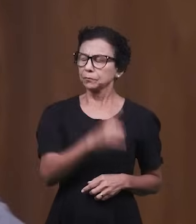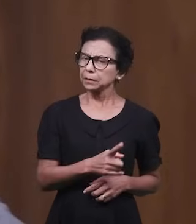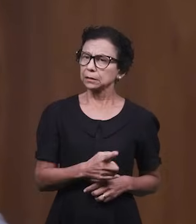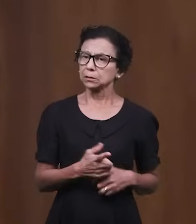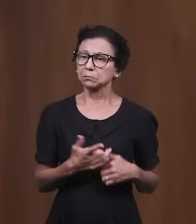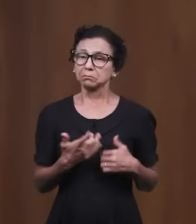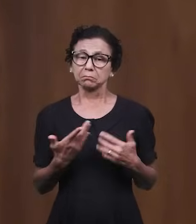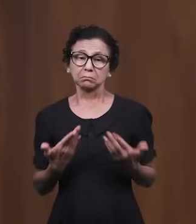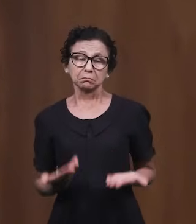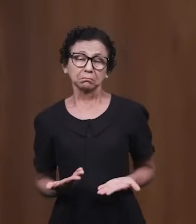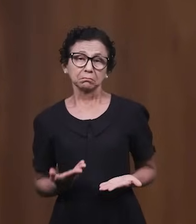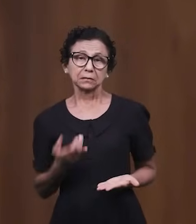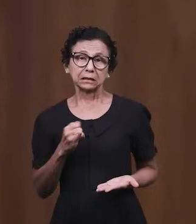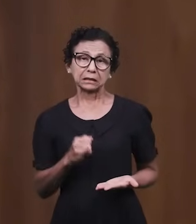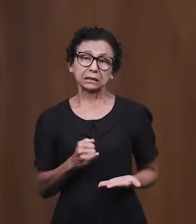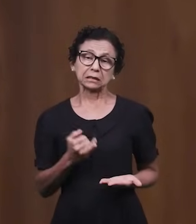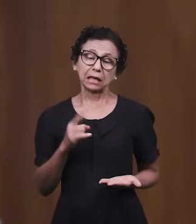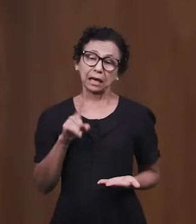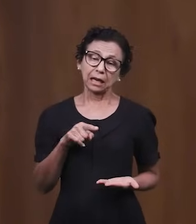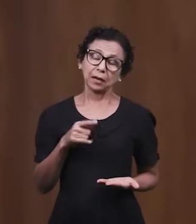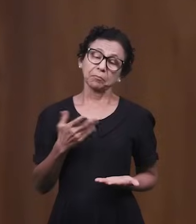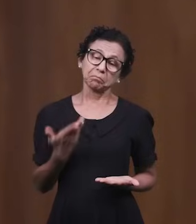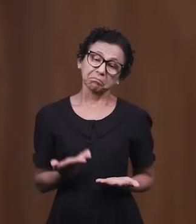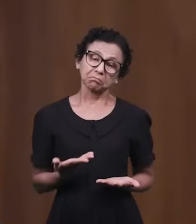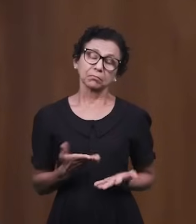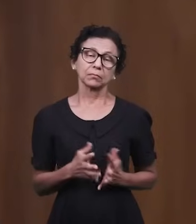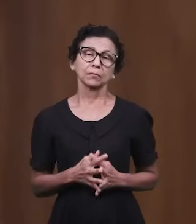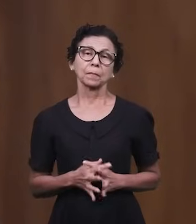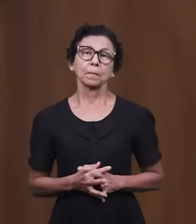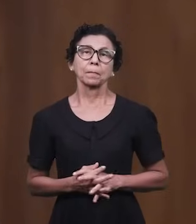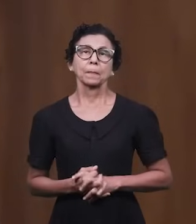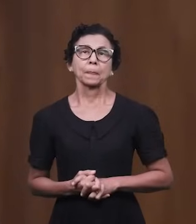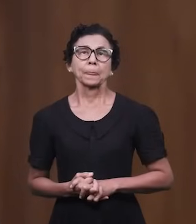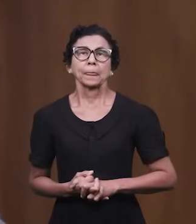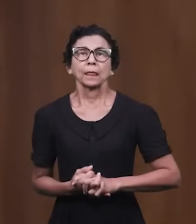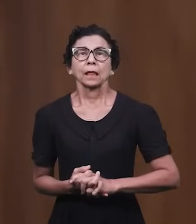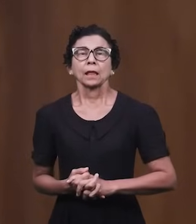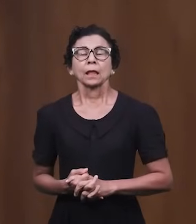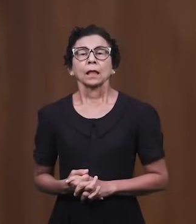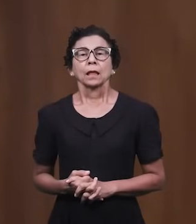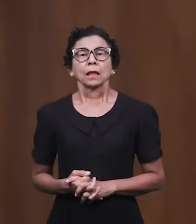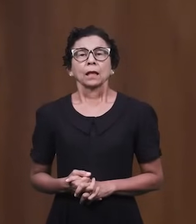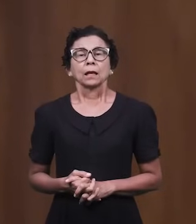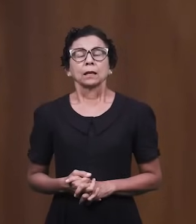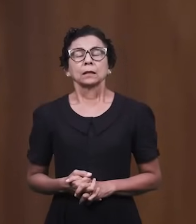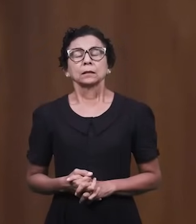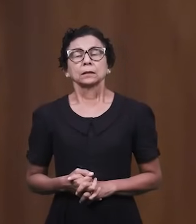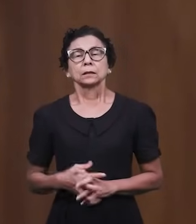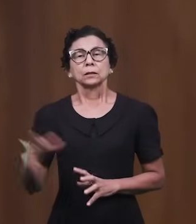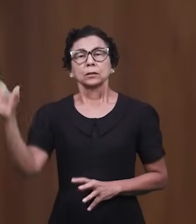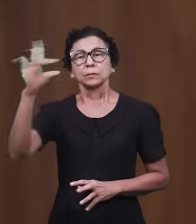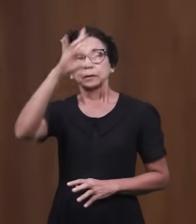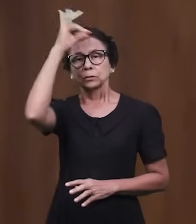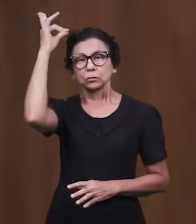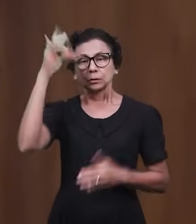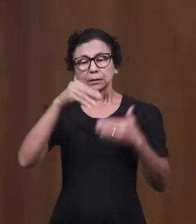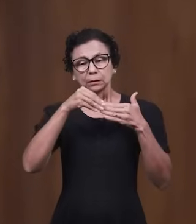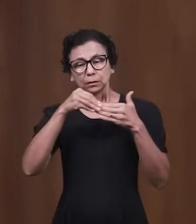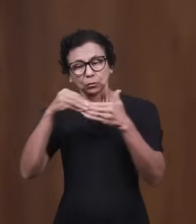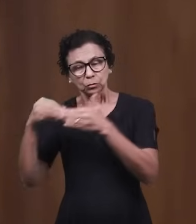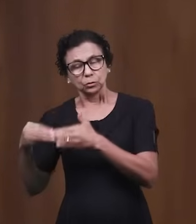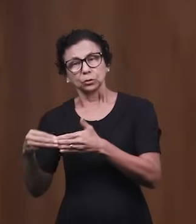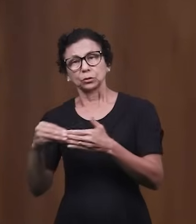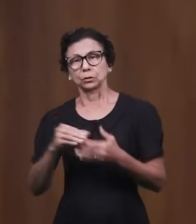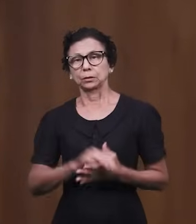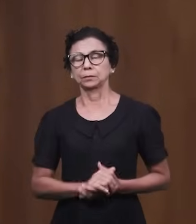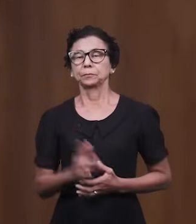que nós respondemos se é fácil, é difícil, porque quem conduz todas as coisas é o Espírito Santo de Deus. A continuidade